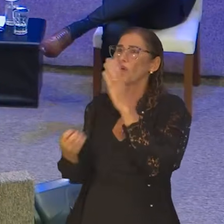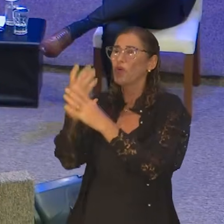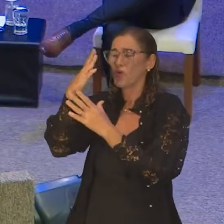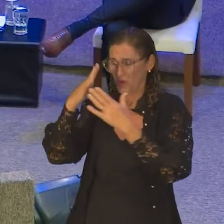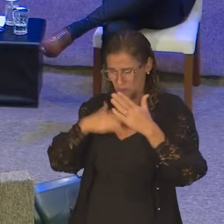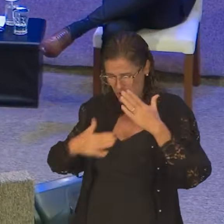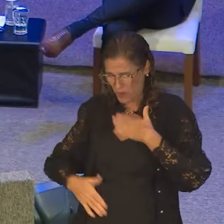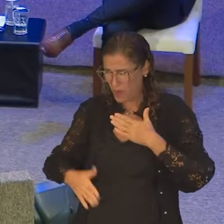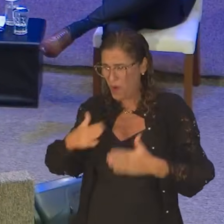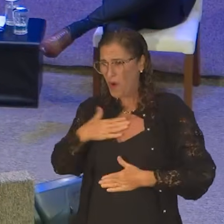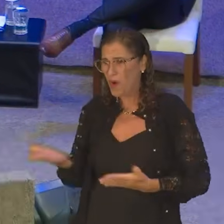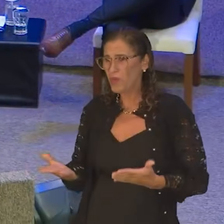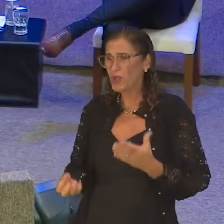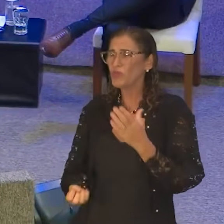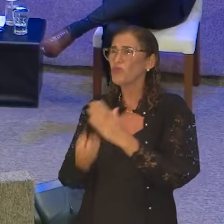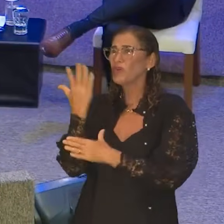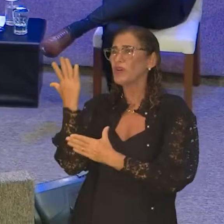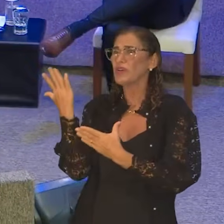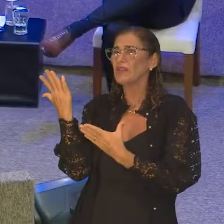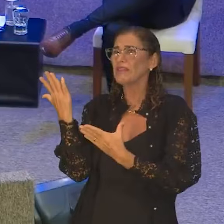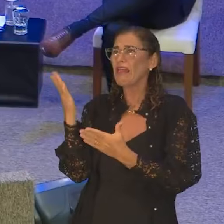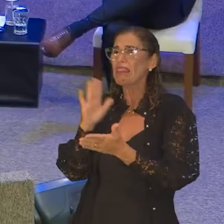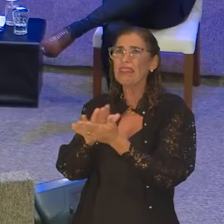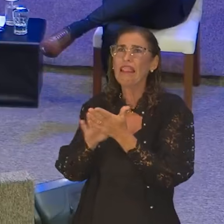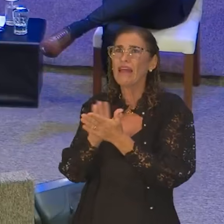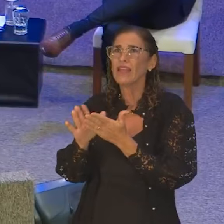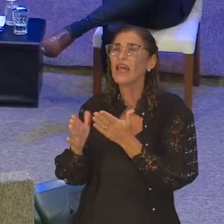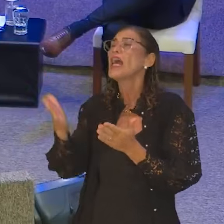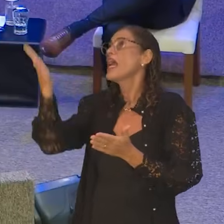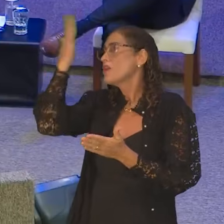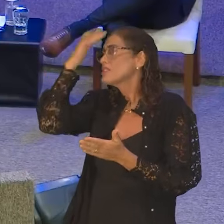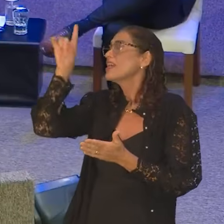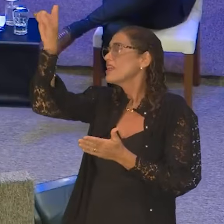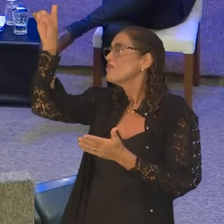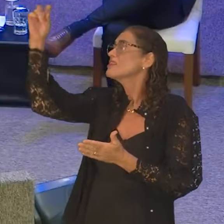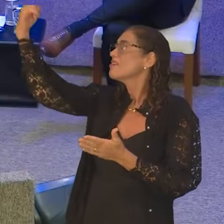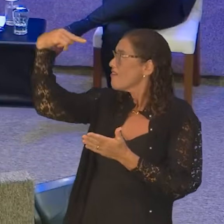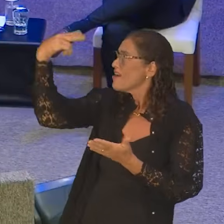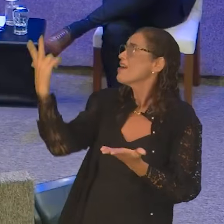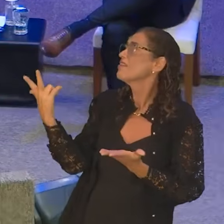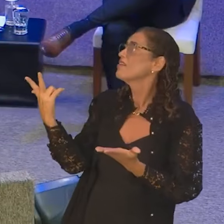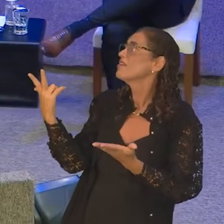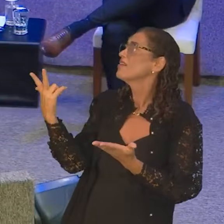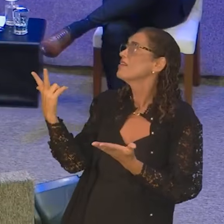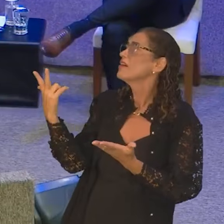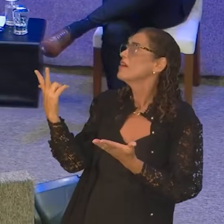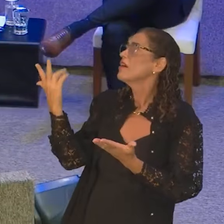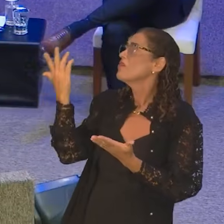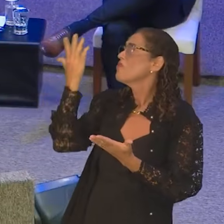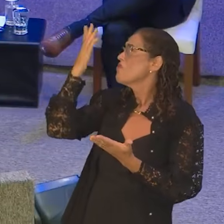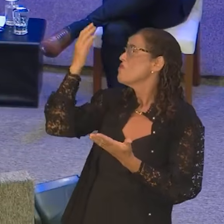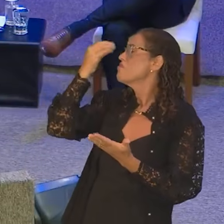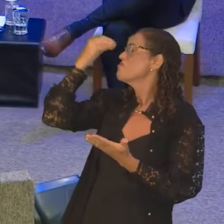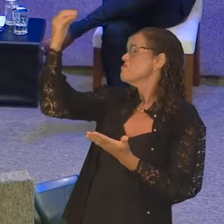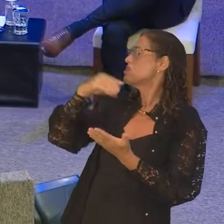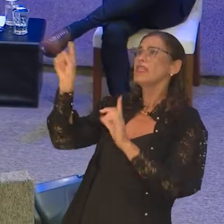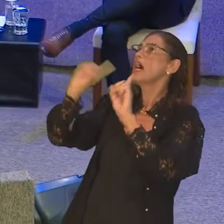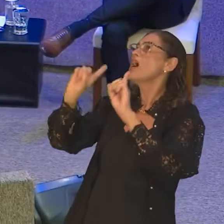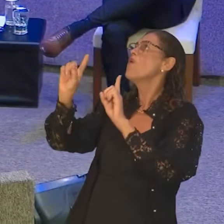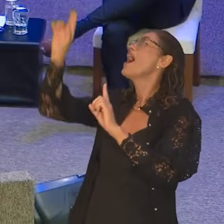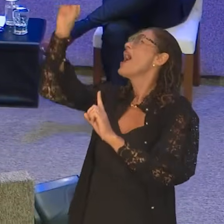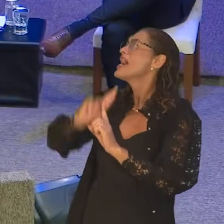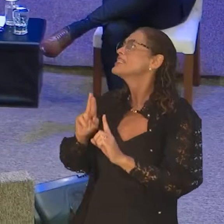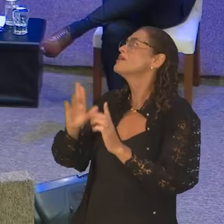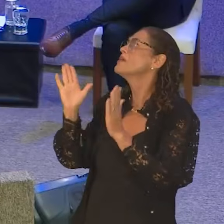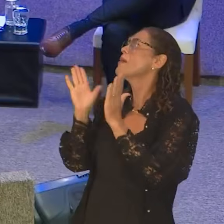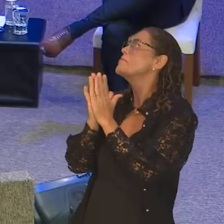corpo. Eu não fui criado por meio de nada. Eu sei que você está ouvindo. Não vira a costa, nem fecha o ouvido. Responda a